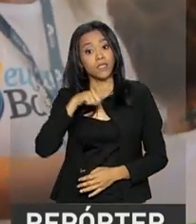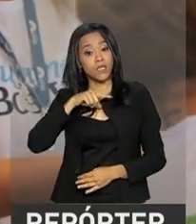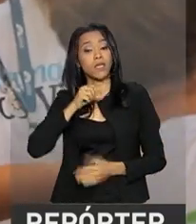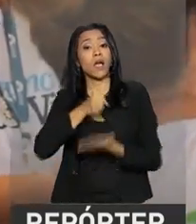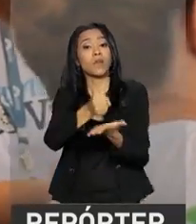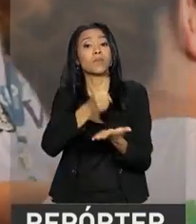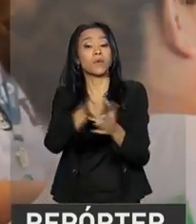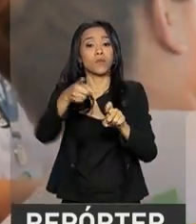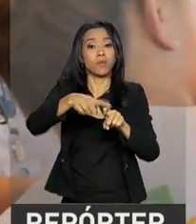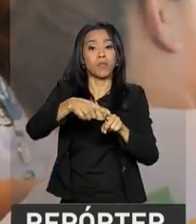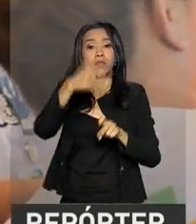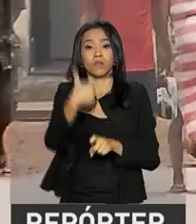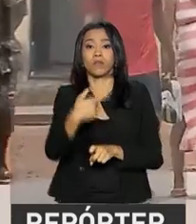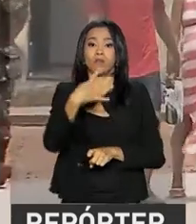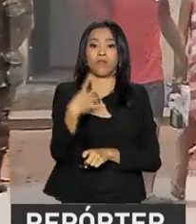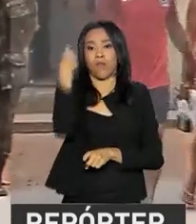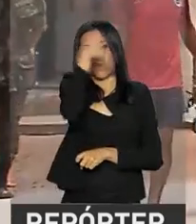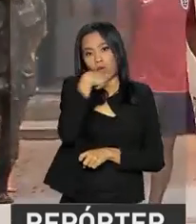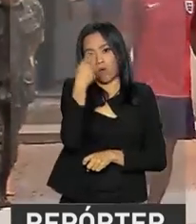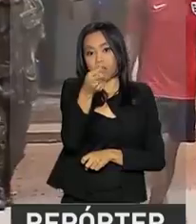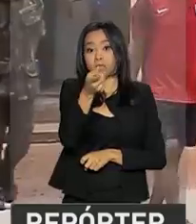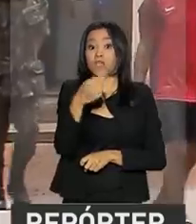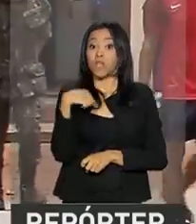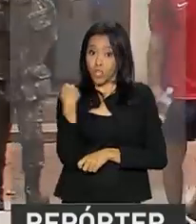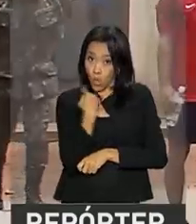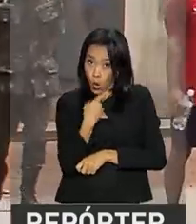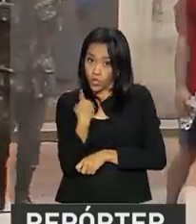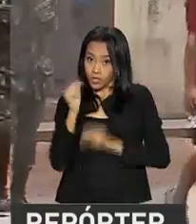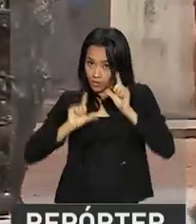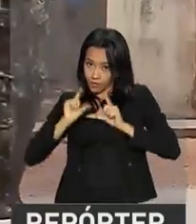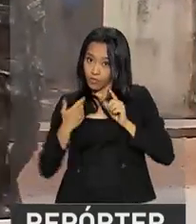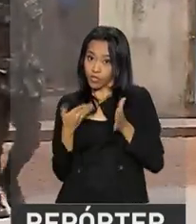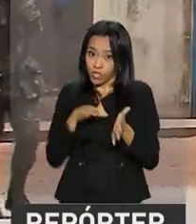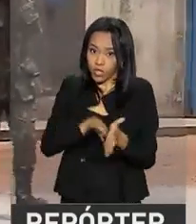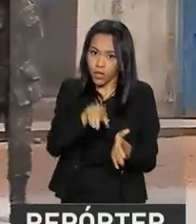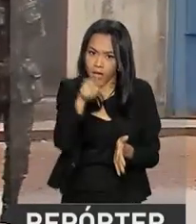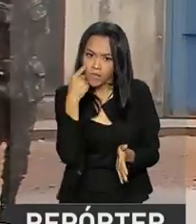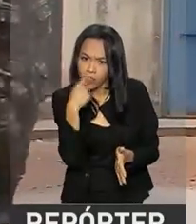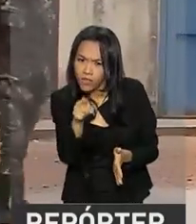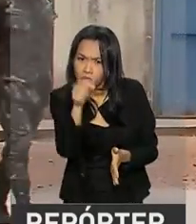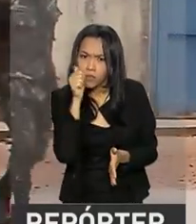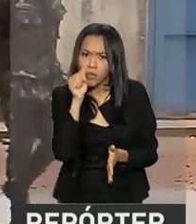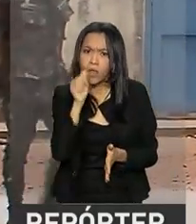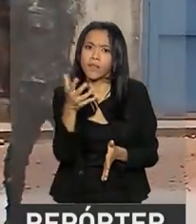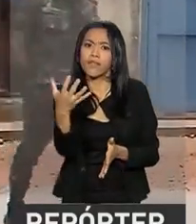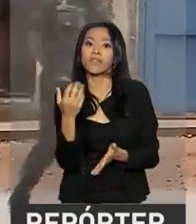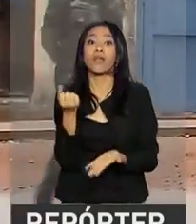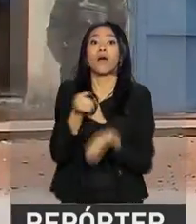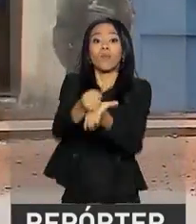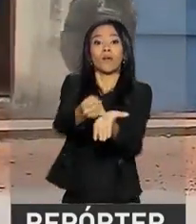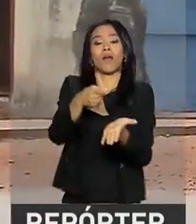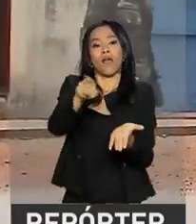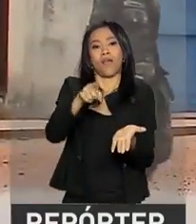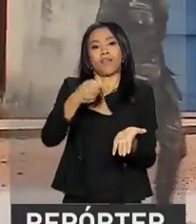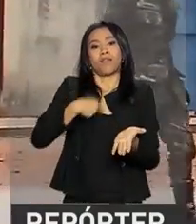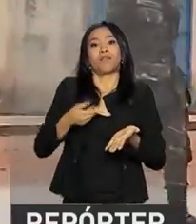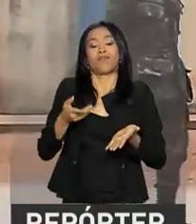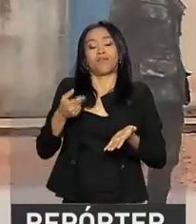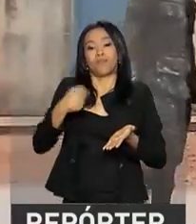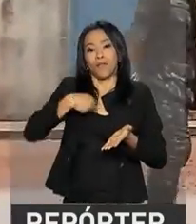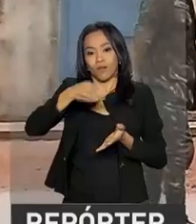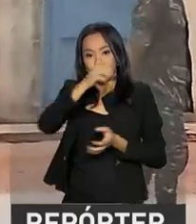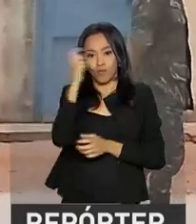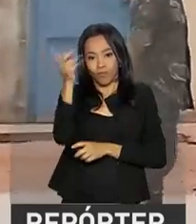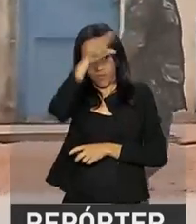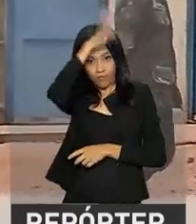médica 24 horas. Assim que chegamos ao local, essa mulher estava sendo socorrida pelo corpo de bombeiros, pois havia